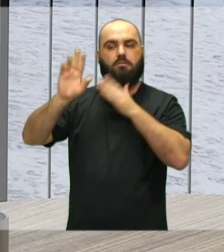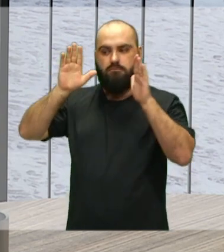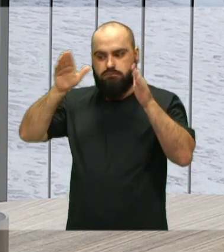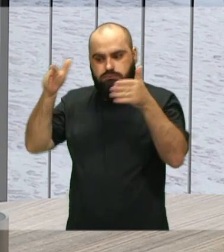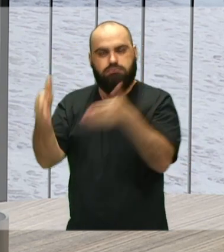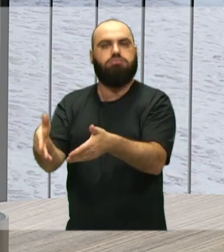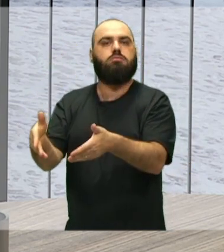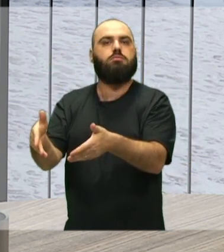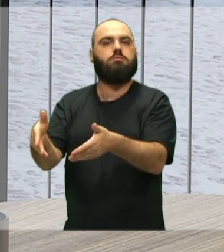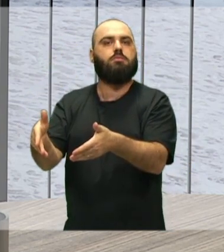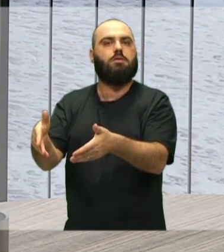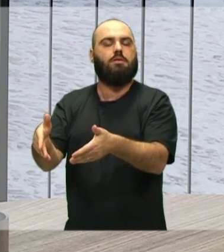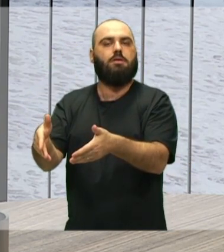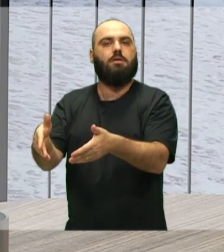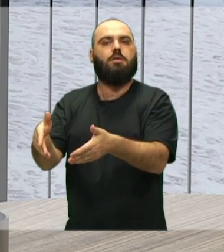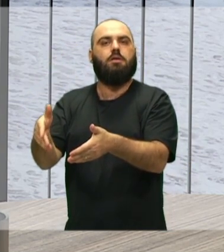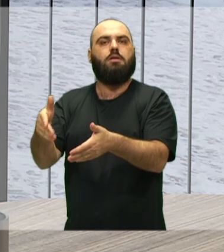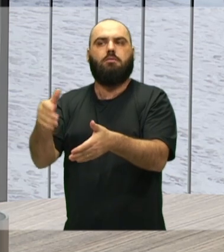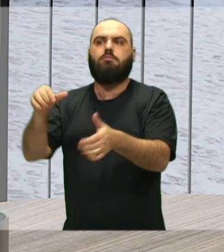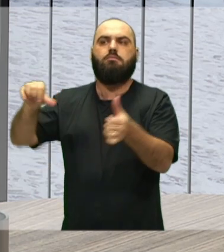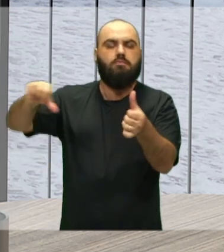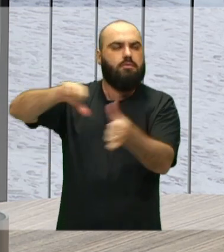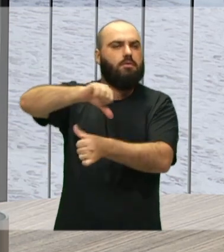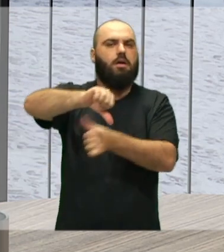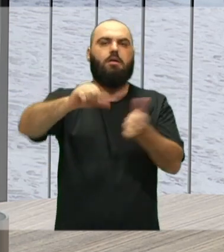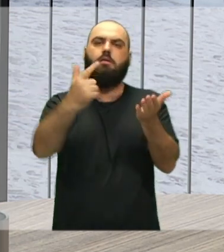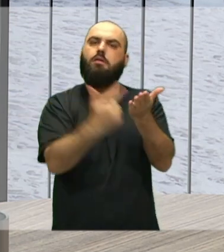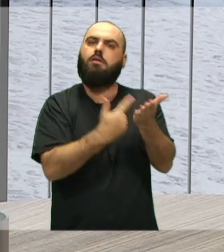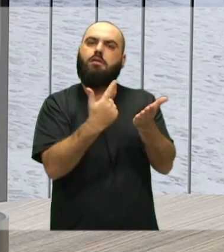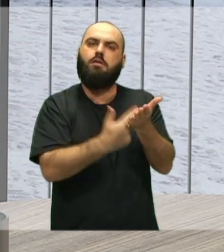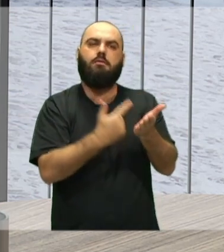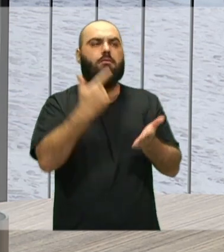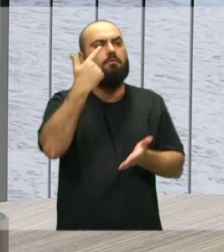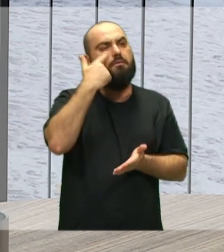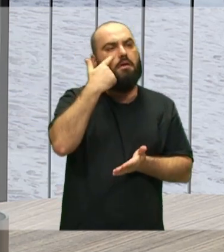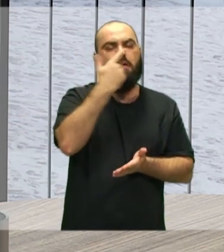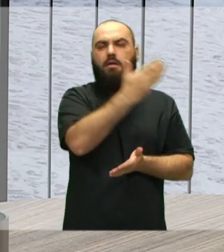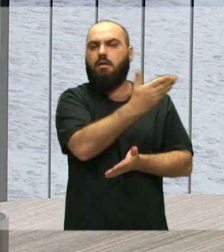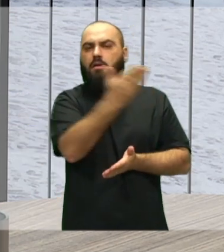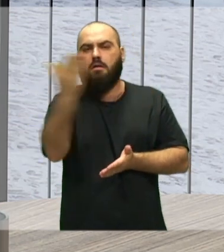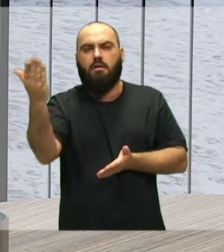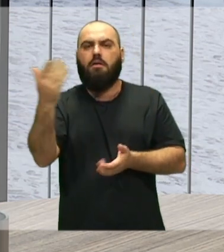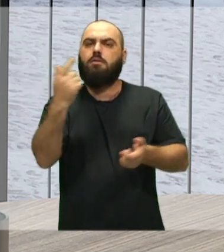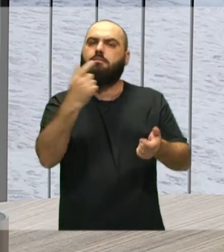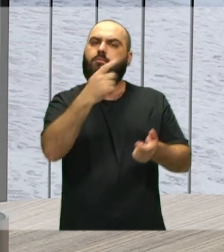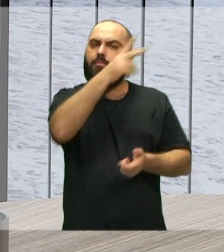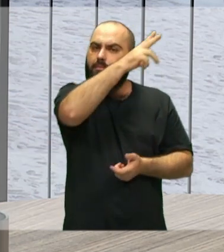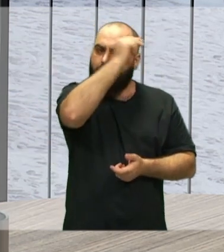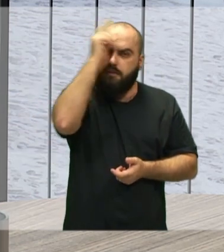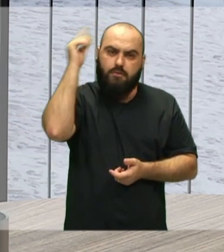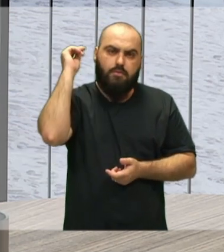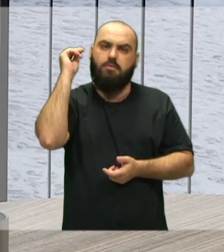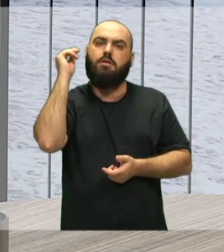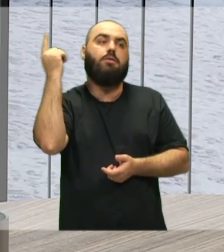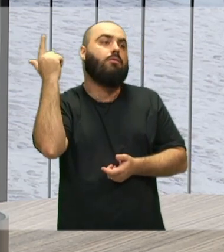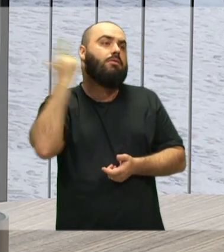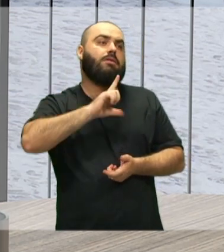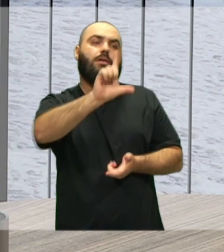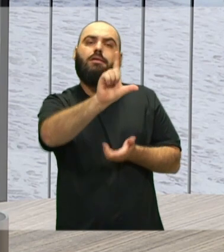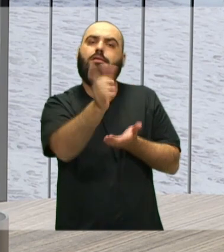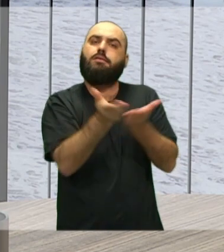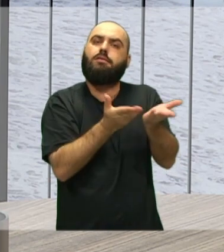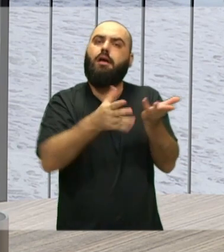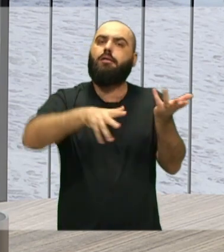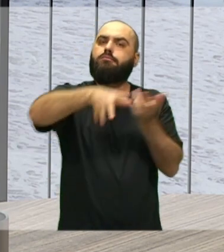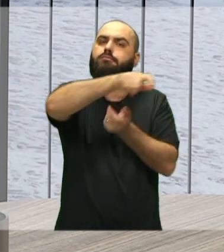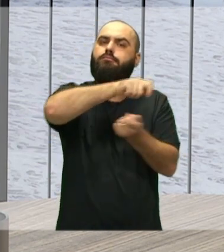transformou no livro para que as administrações públicas, quem sabe, tivessem mais essa sensibilidade também de poder licitar de forma sustentável. É